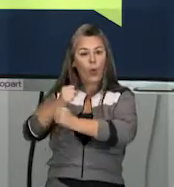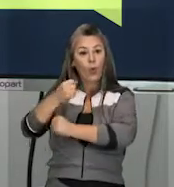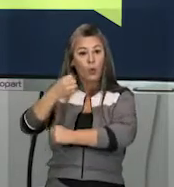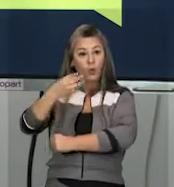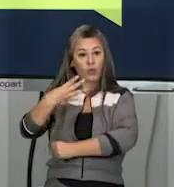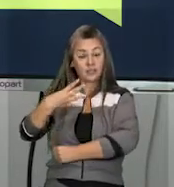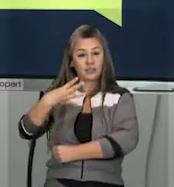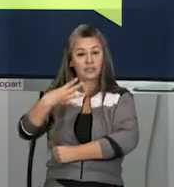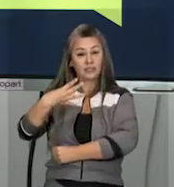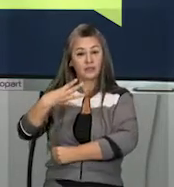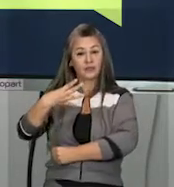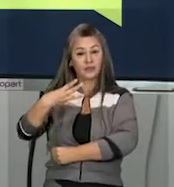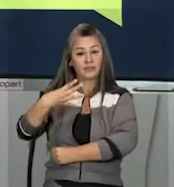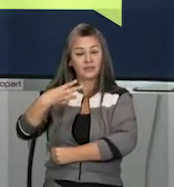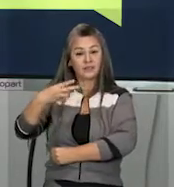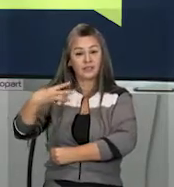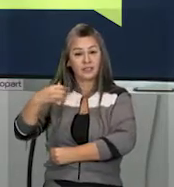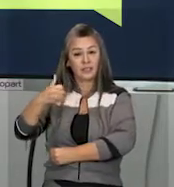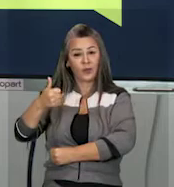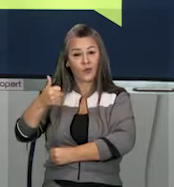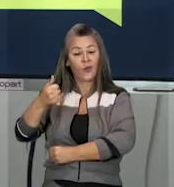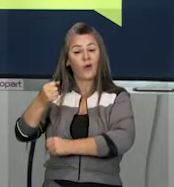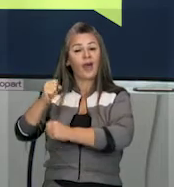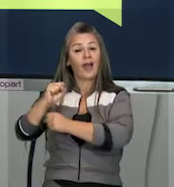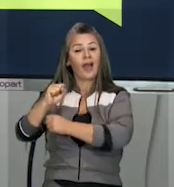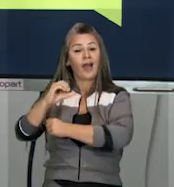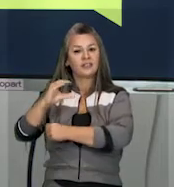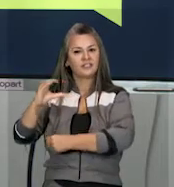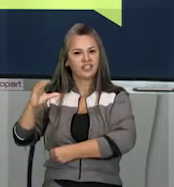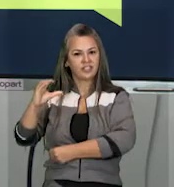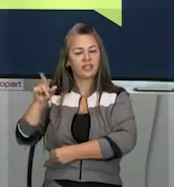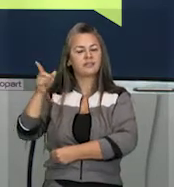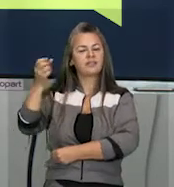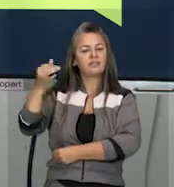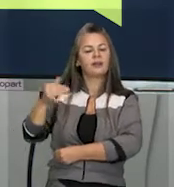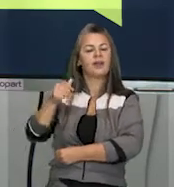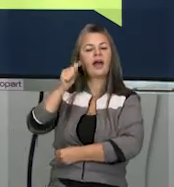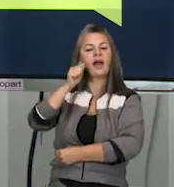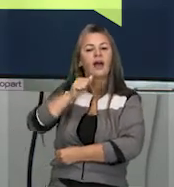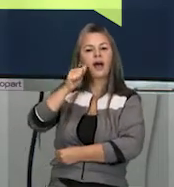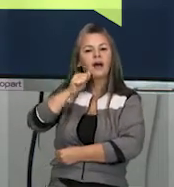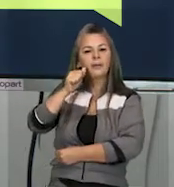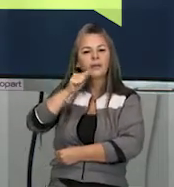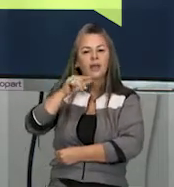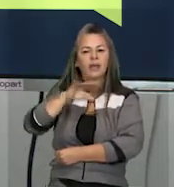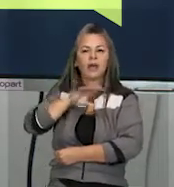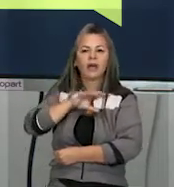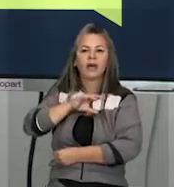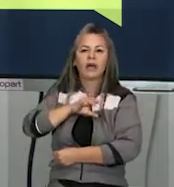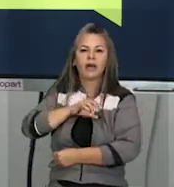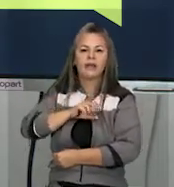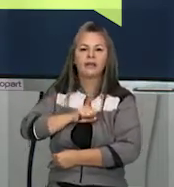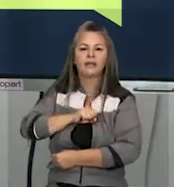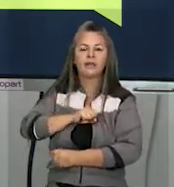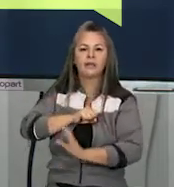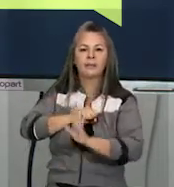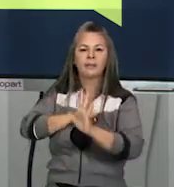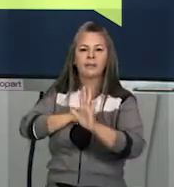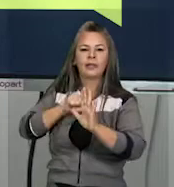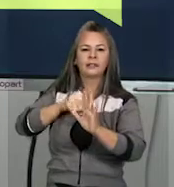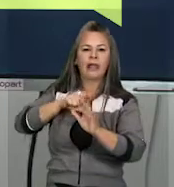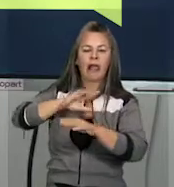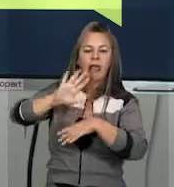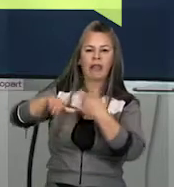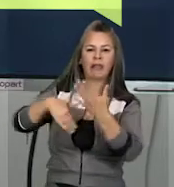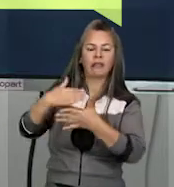isso? E continua atual. Medeia apresenta o drama vivido por uma mulher que comete as maiores loucuras por amor. Fala assim, mas puxa vida, quantos